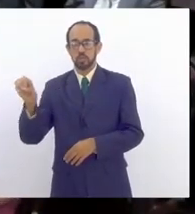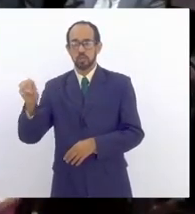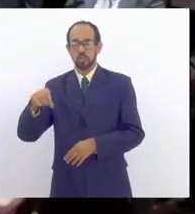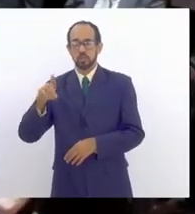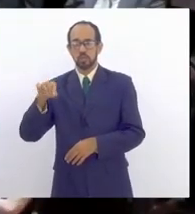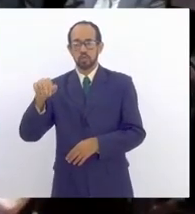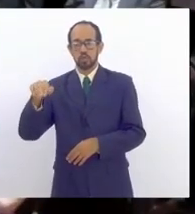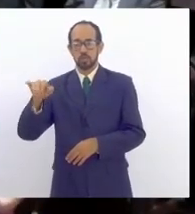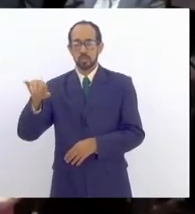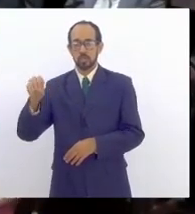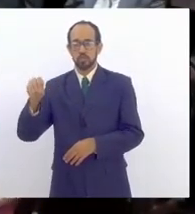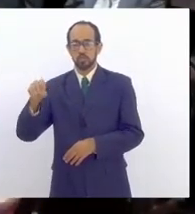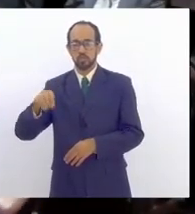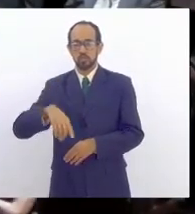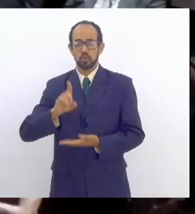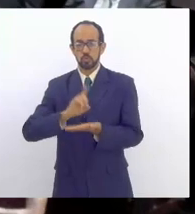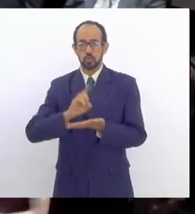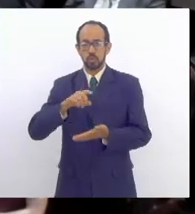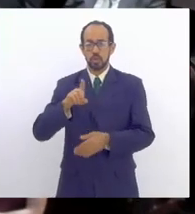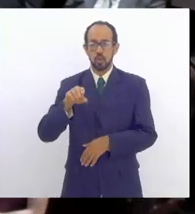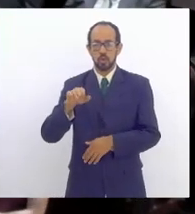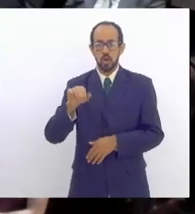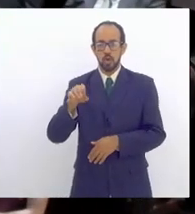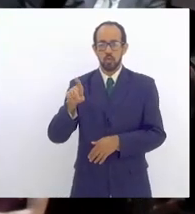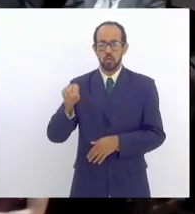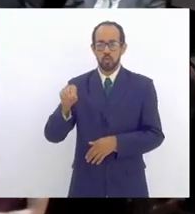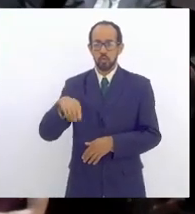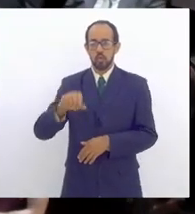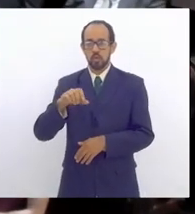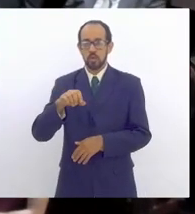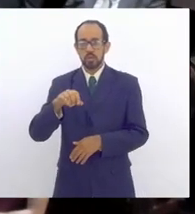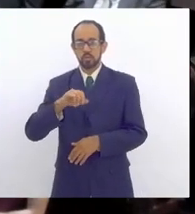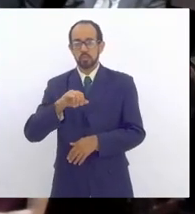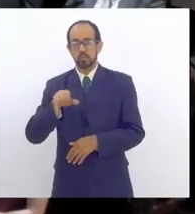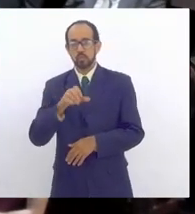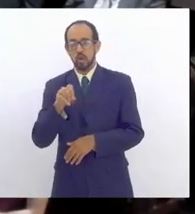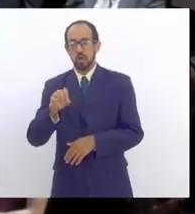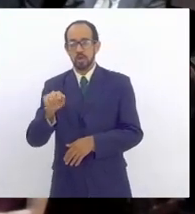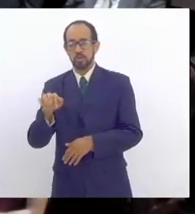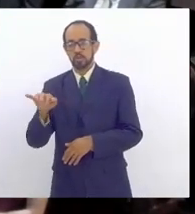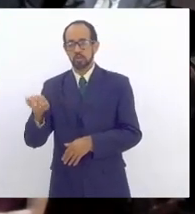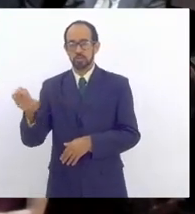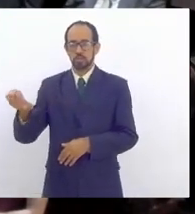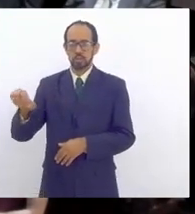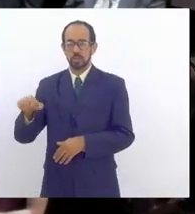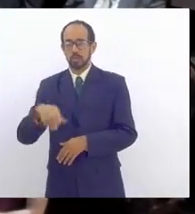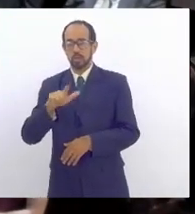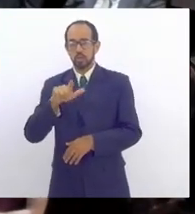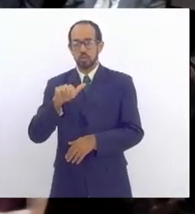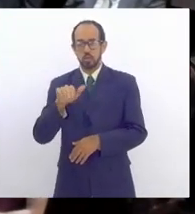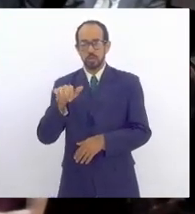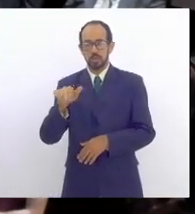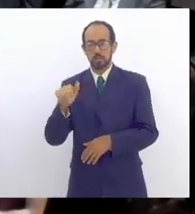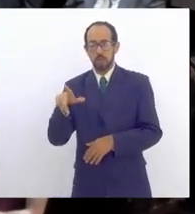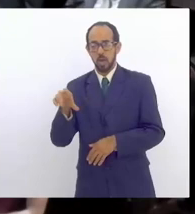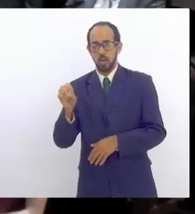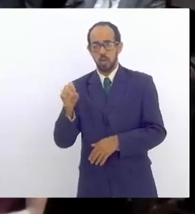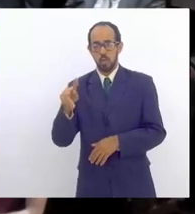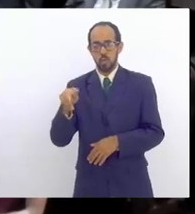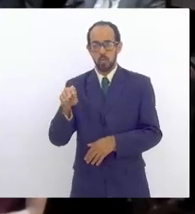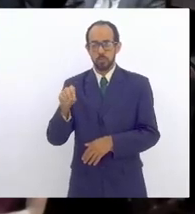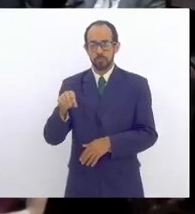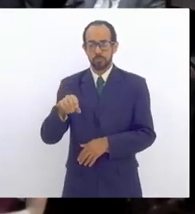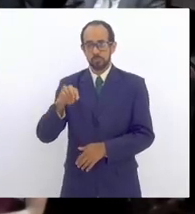Doutor Deodalto, Doutor Serginho, Gustavo Tutuca, Jair Bittencourt, Jorge Felipe Neto, Léo Vieira, Luiz Paulo, Marcelo Cabeleireiro, Marcelo Dino,